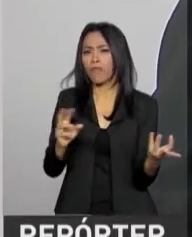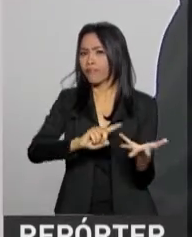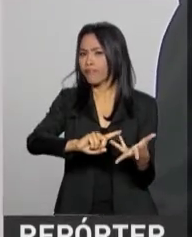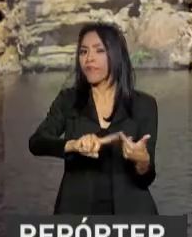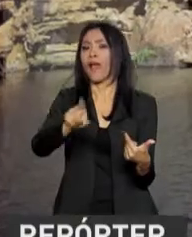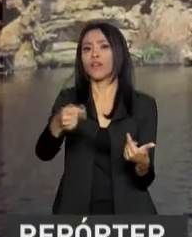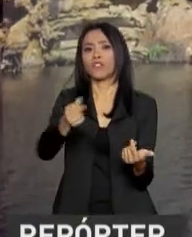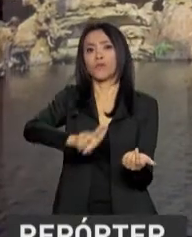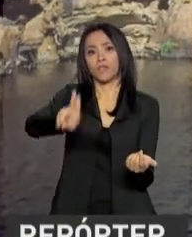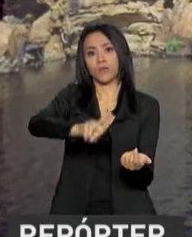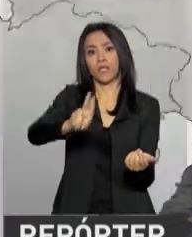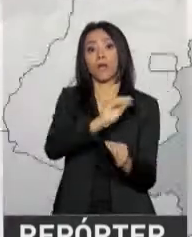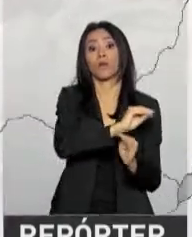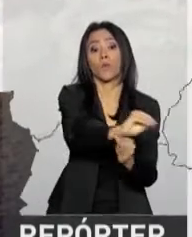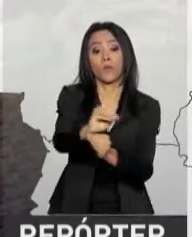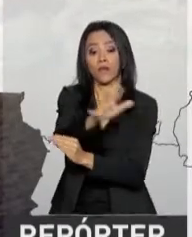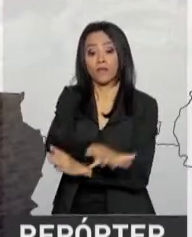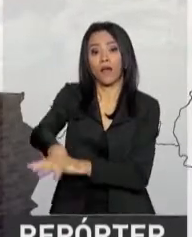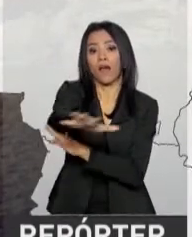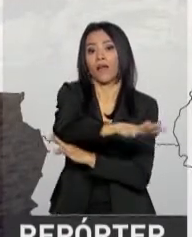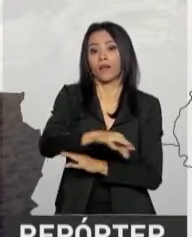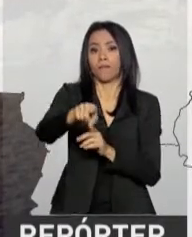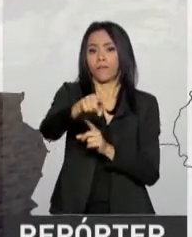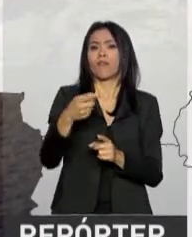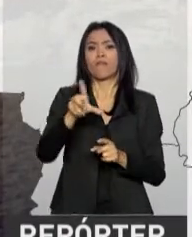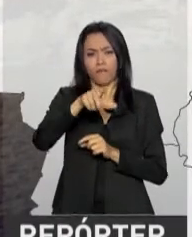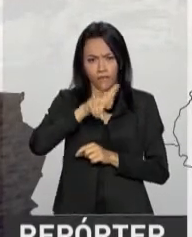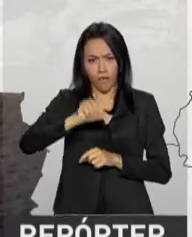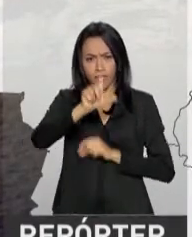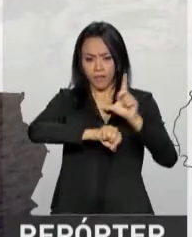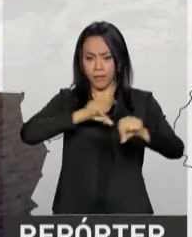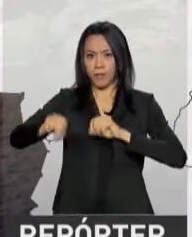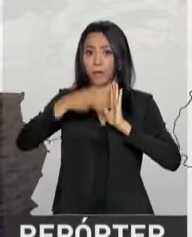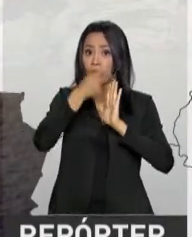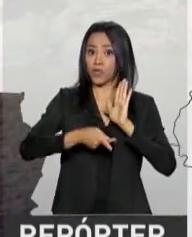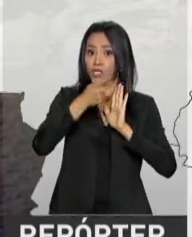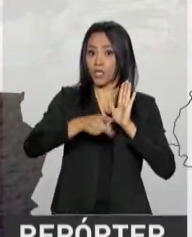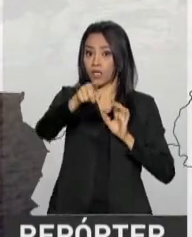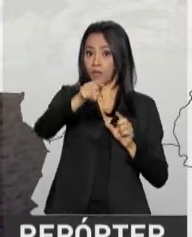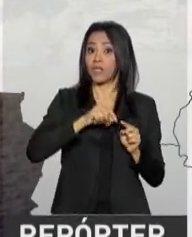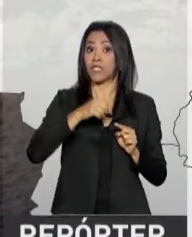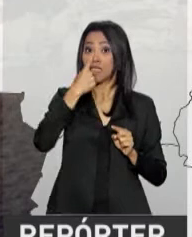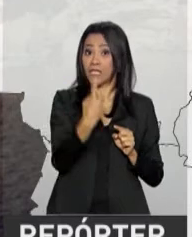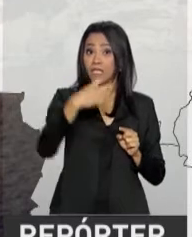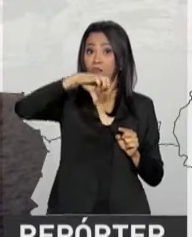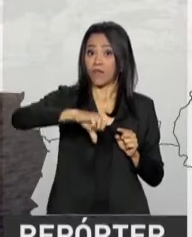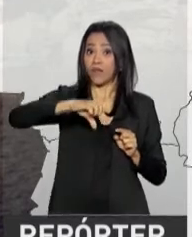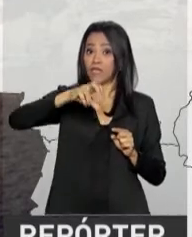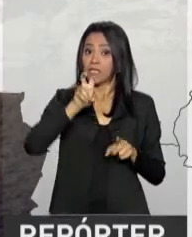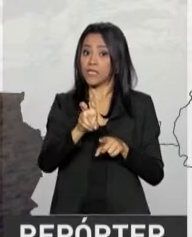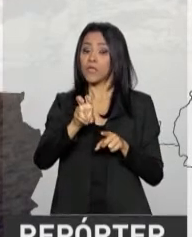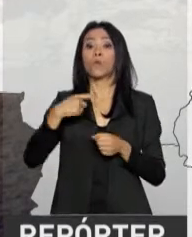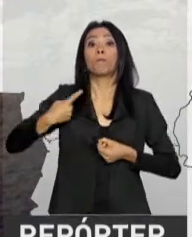ambientais vão ser selecionados projetos para serem desenvolvidos numa área de 195 municípios na região da